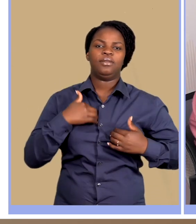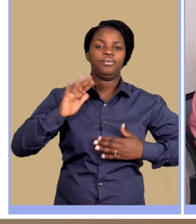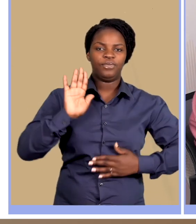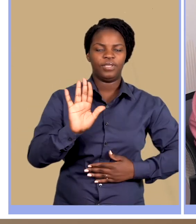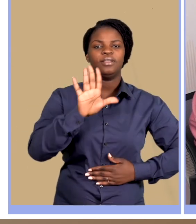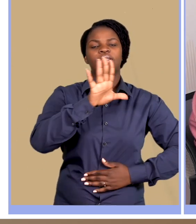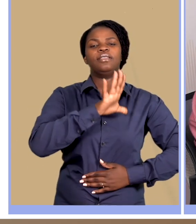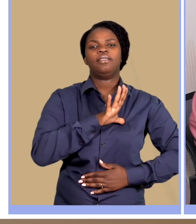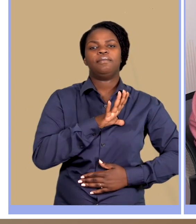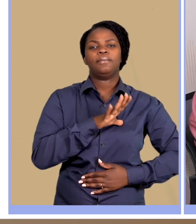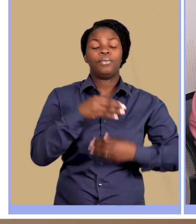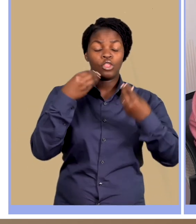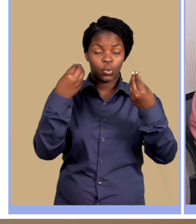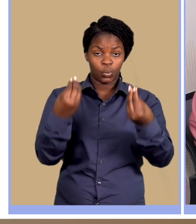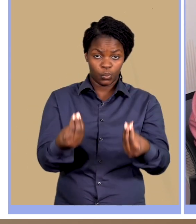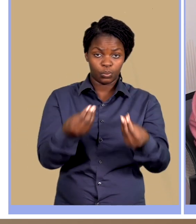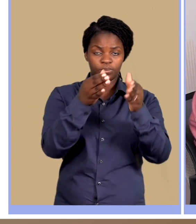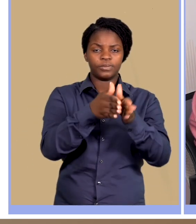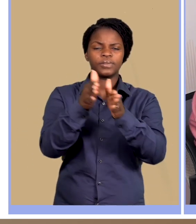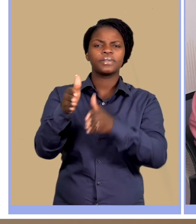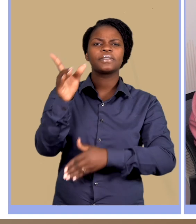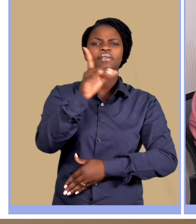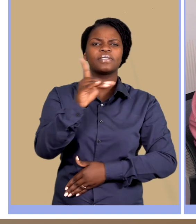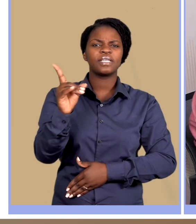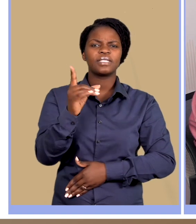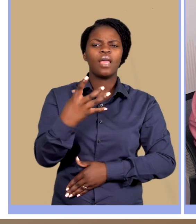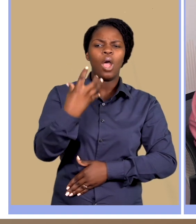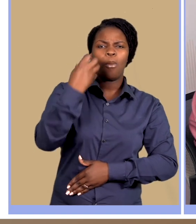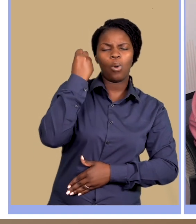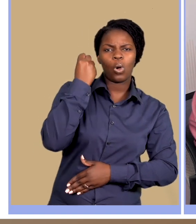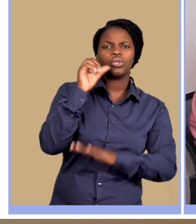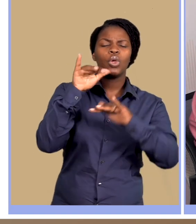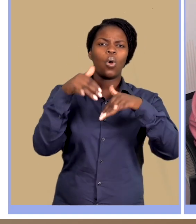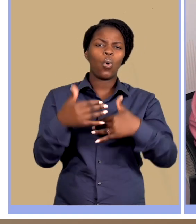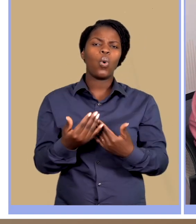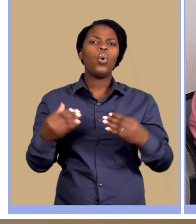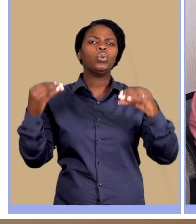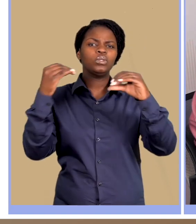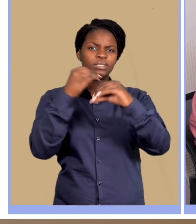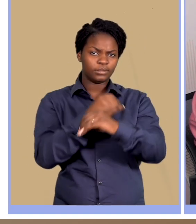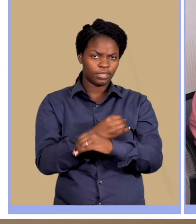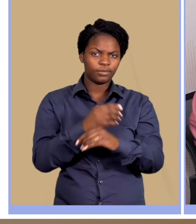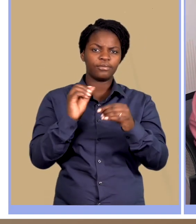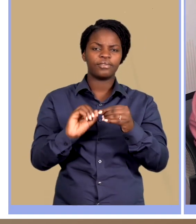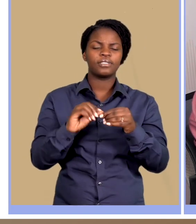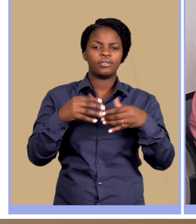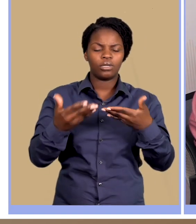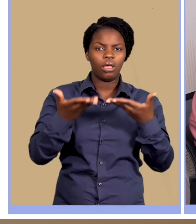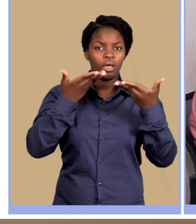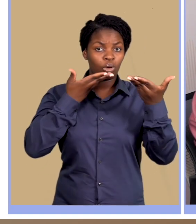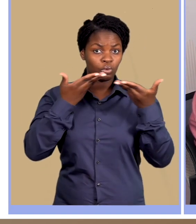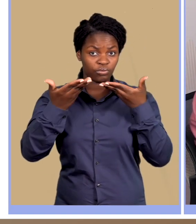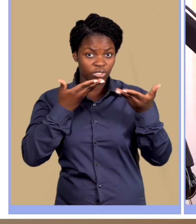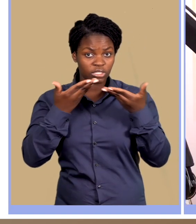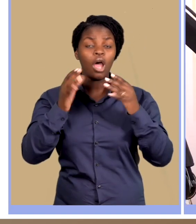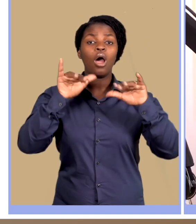como de que forma as pessoas com deficiência estão habilitadas e capacitadas para